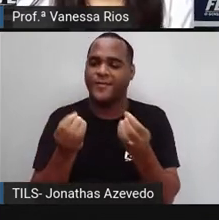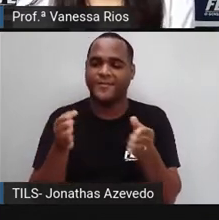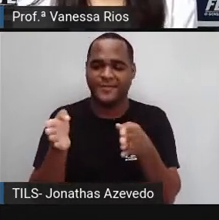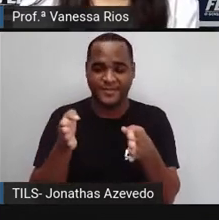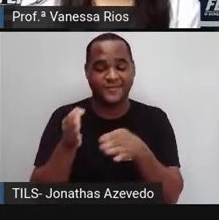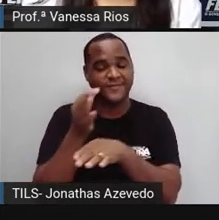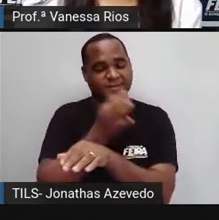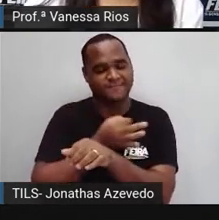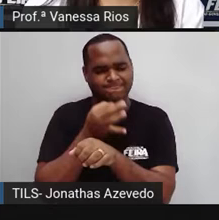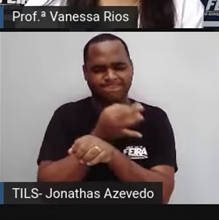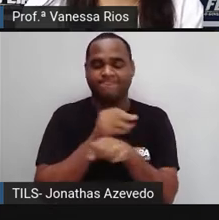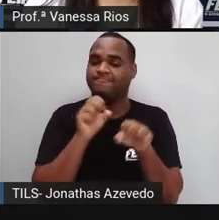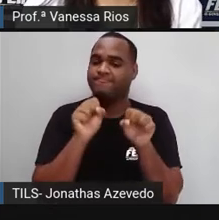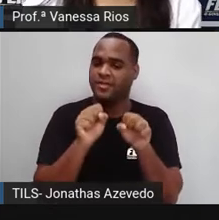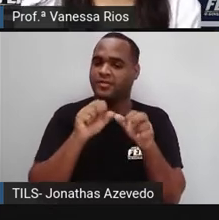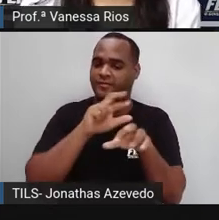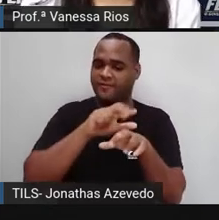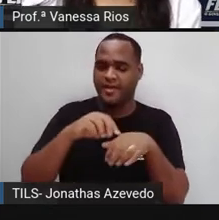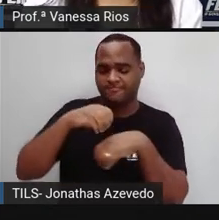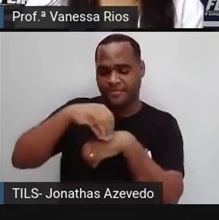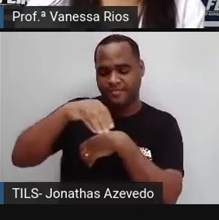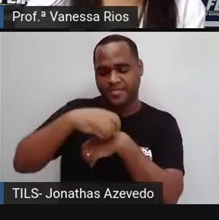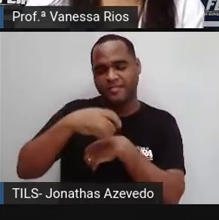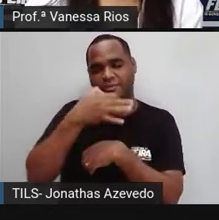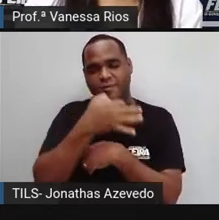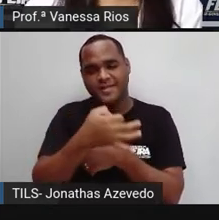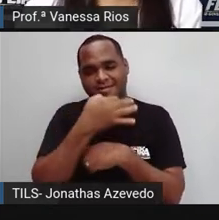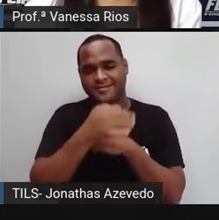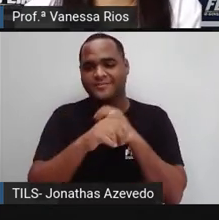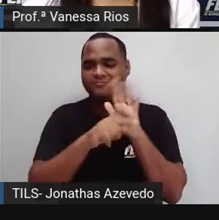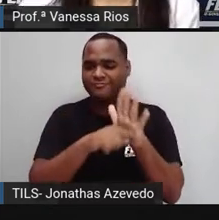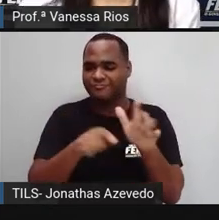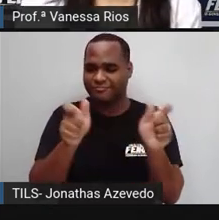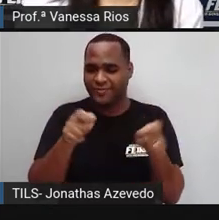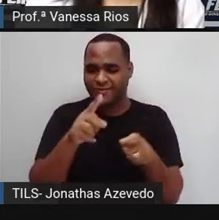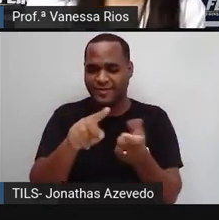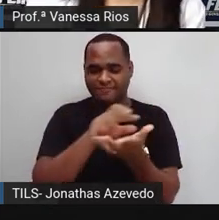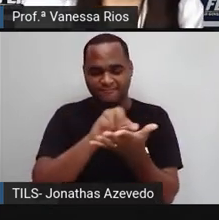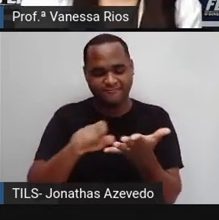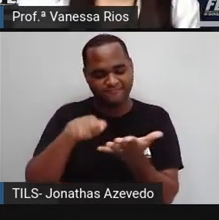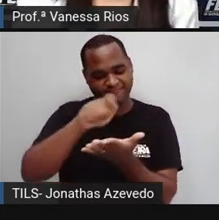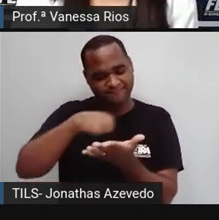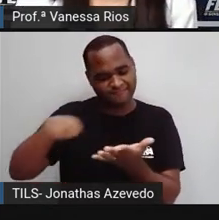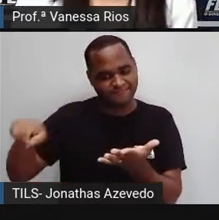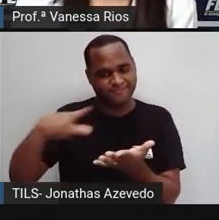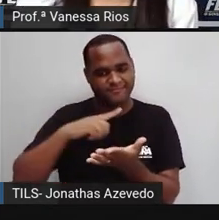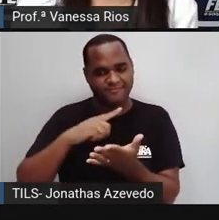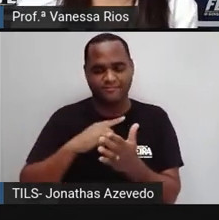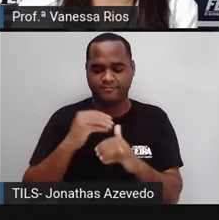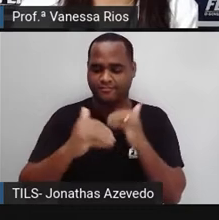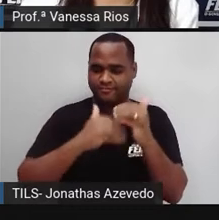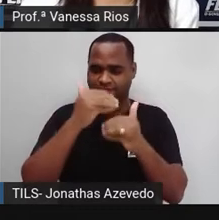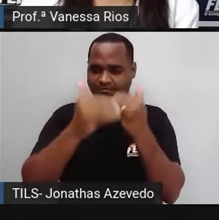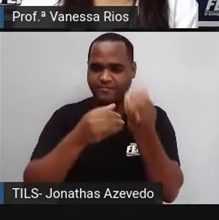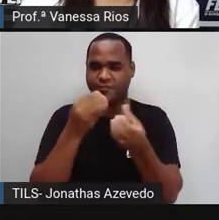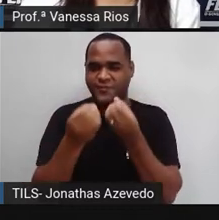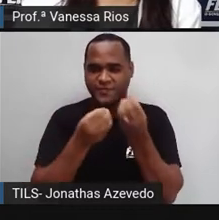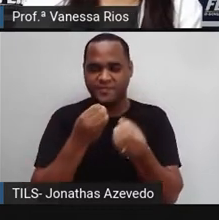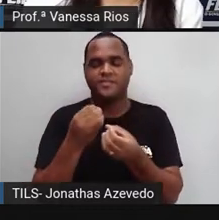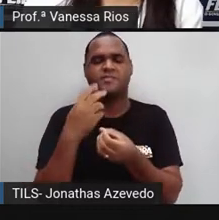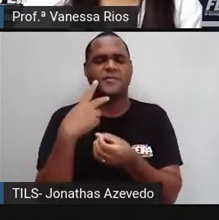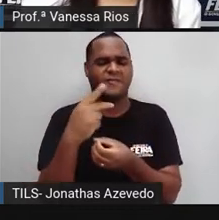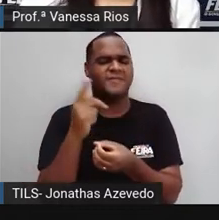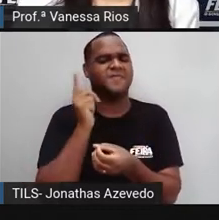período. Então foram diversas aí sugestões de atividades que vocês podem desenvolver neste período